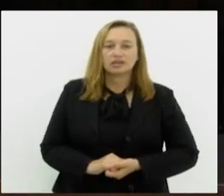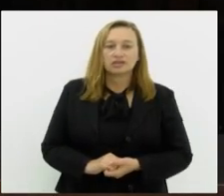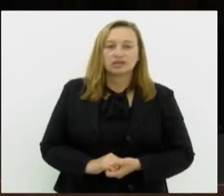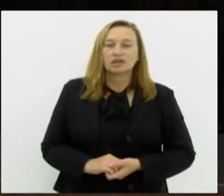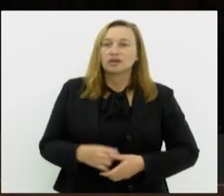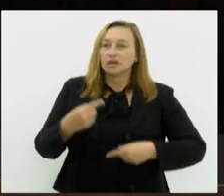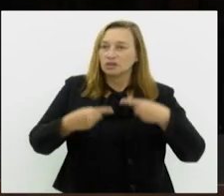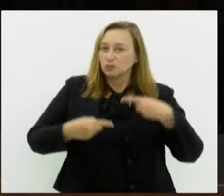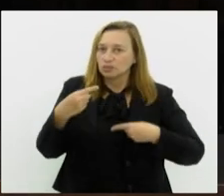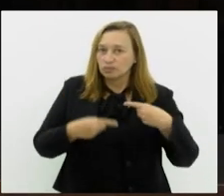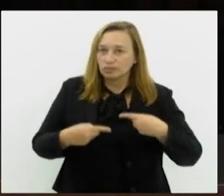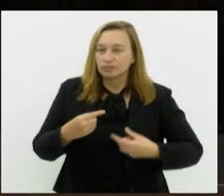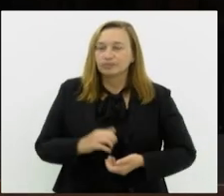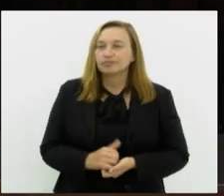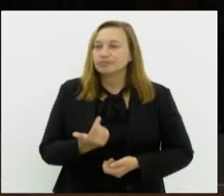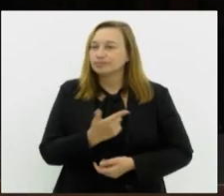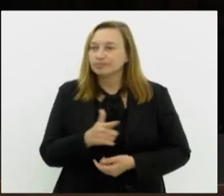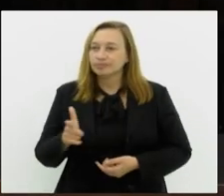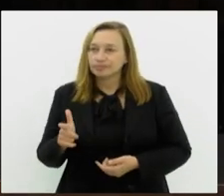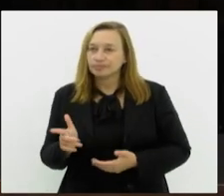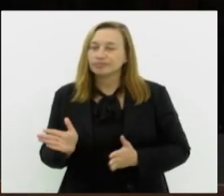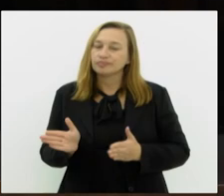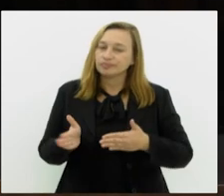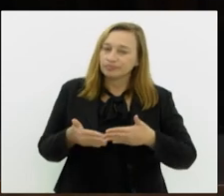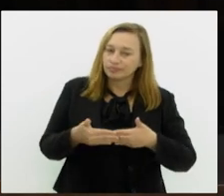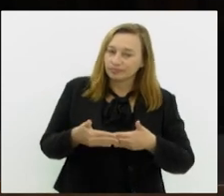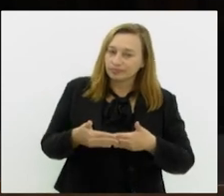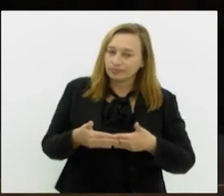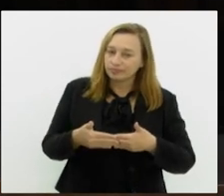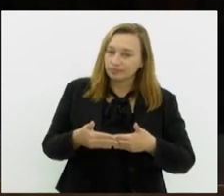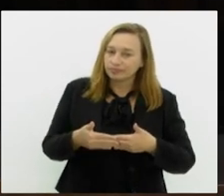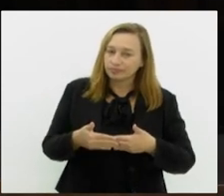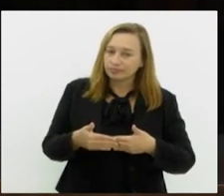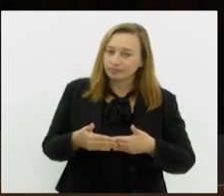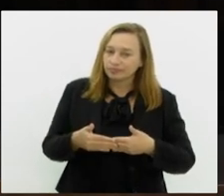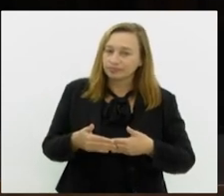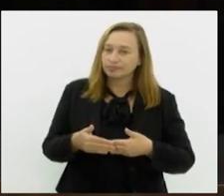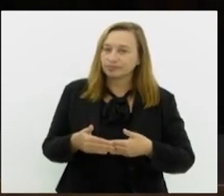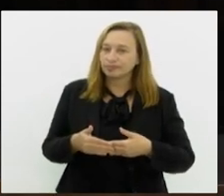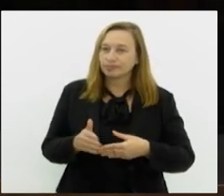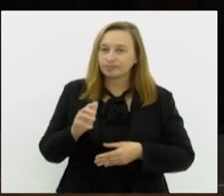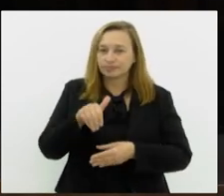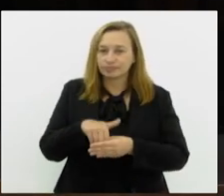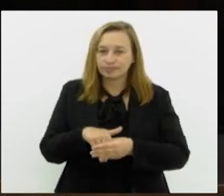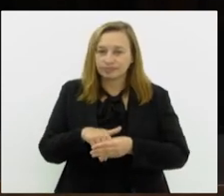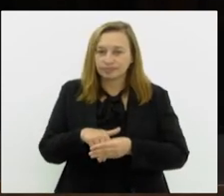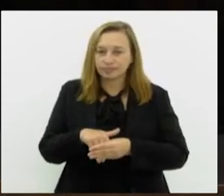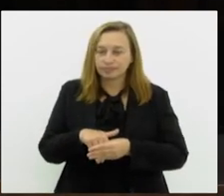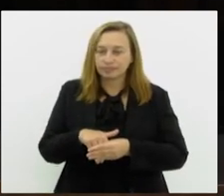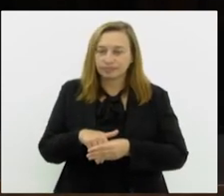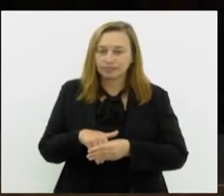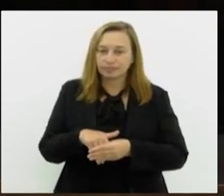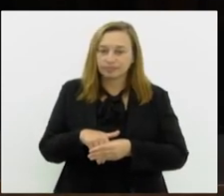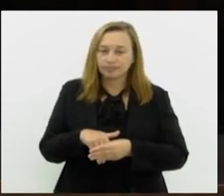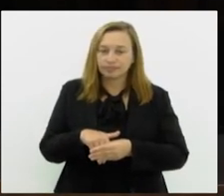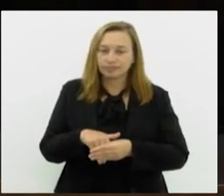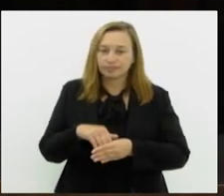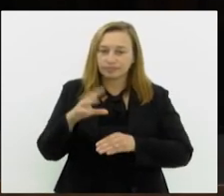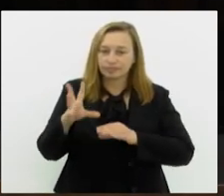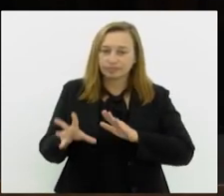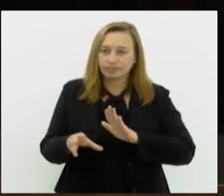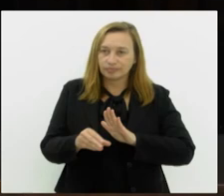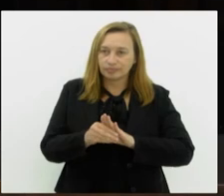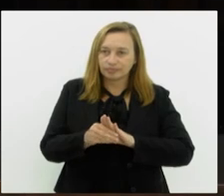Em discussão, não havendo quem queira discutir, encerrada a discussão. Em votação,